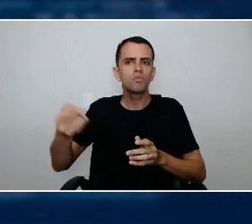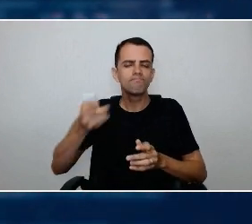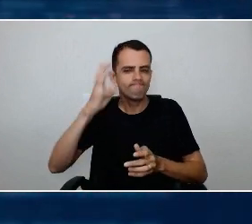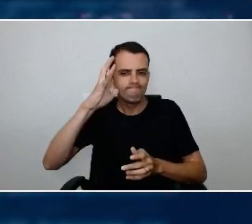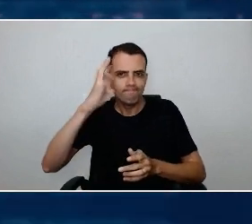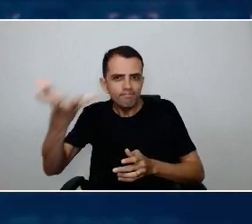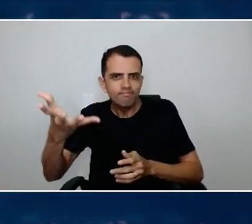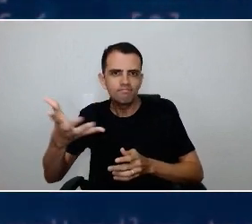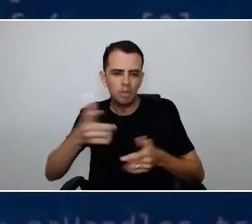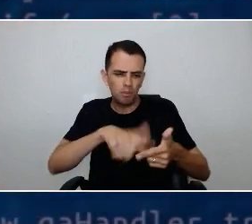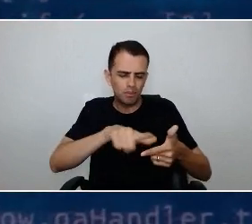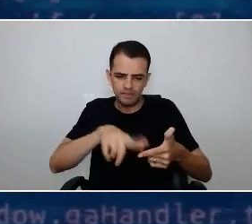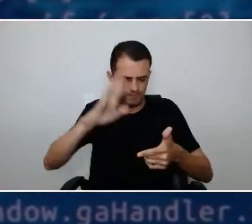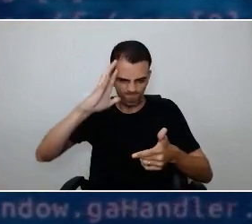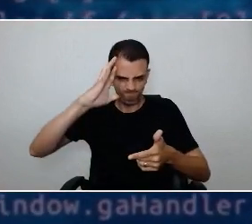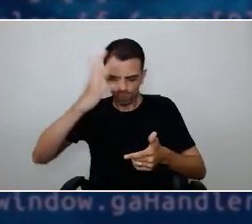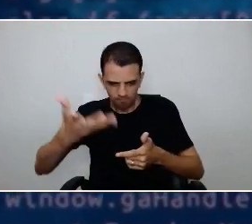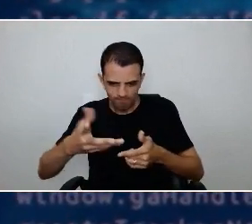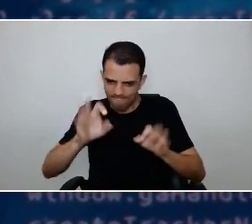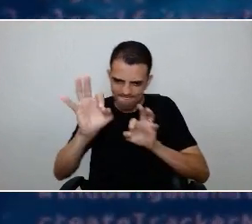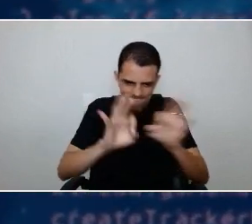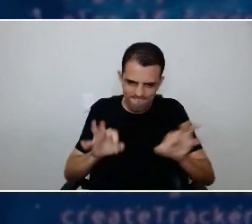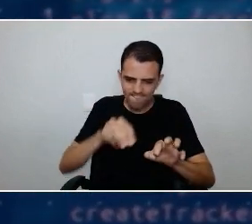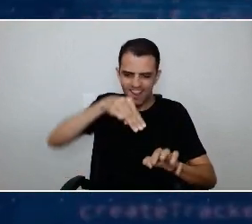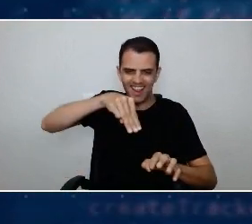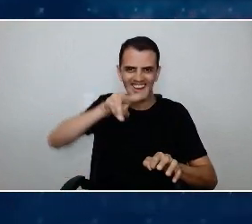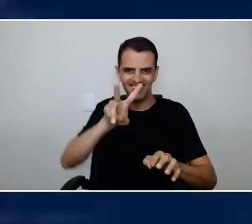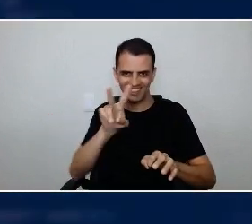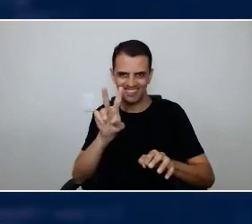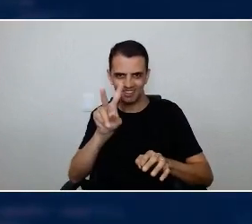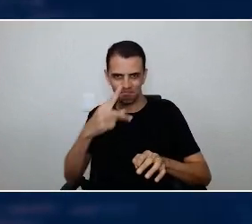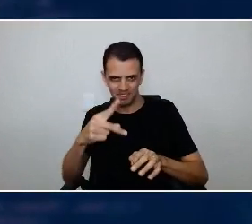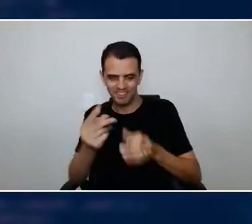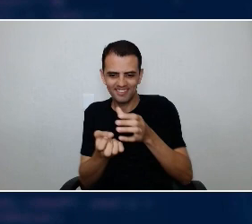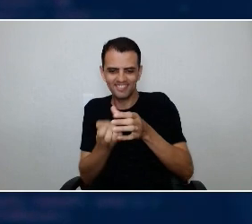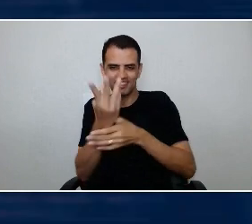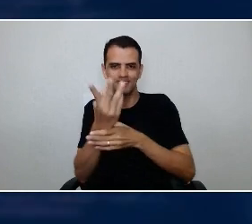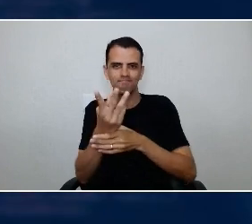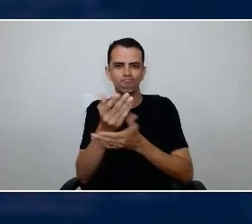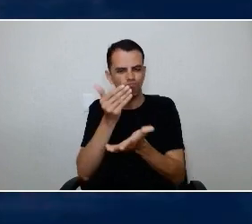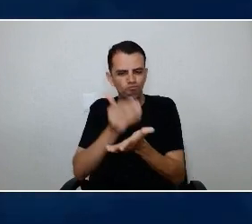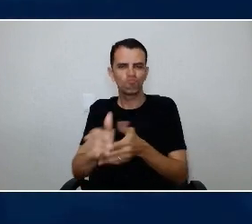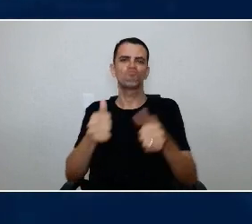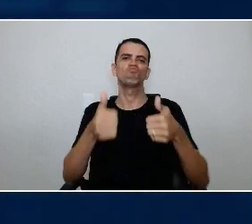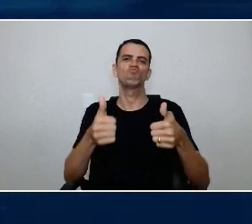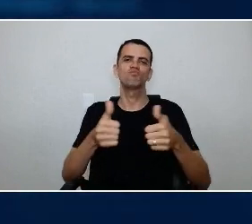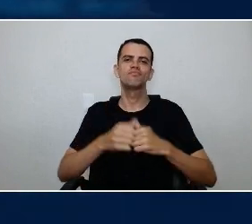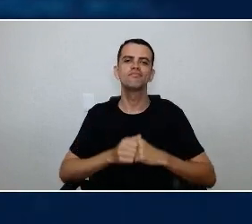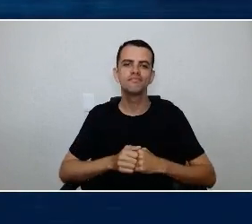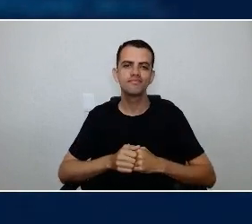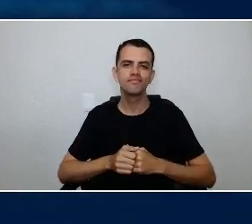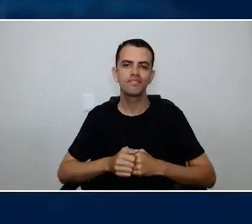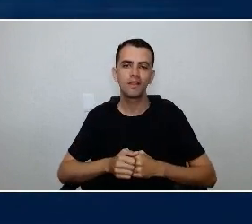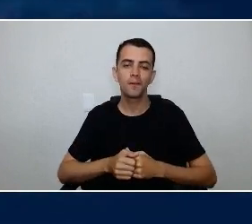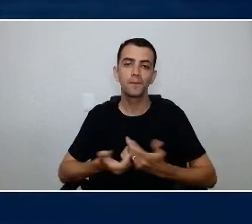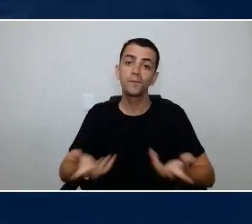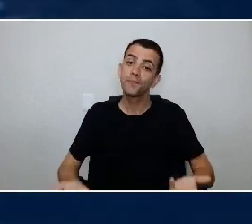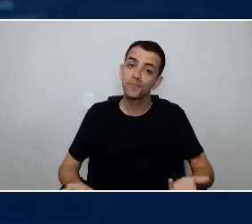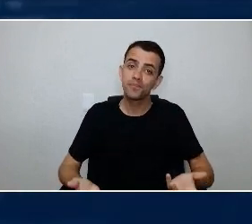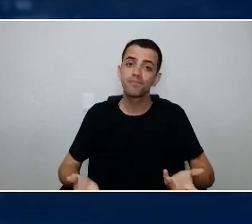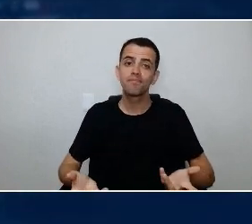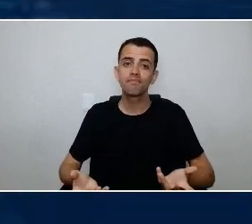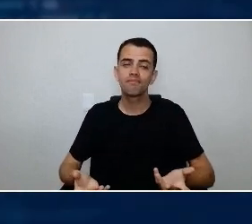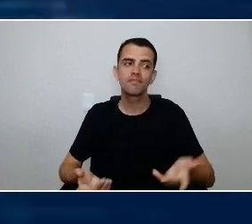solução eu já botei um MVP para começar já com pé direito e eu comecei assim porque graças ao meu